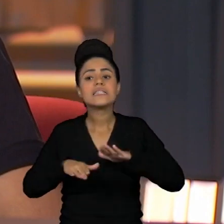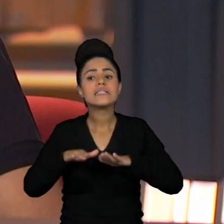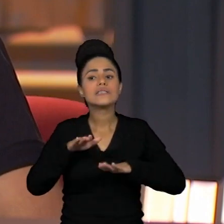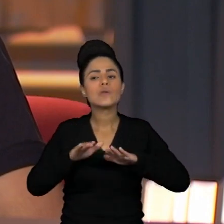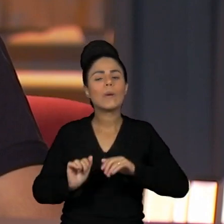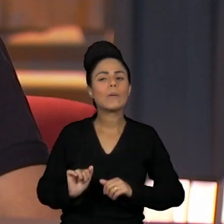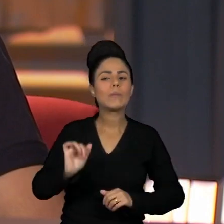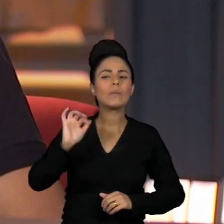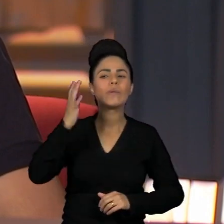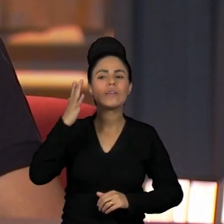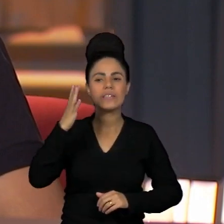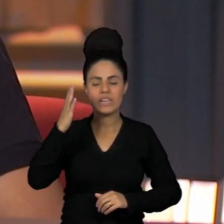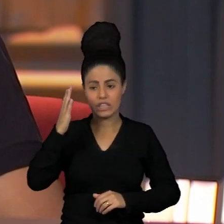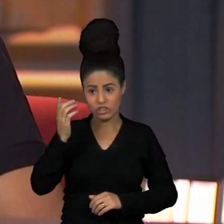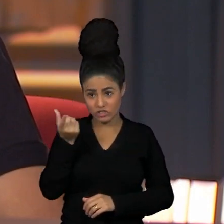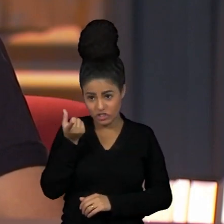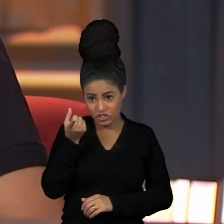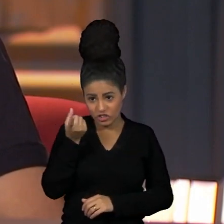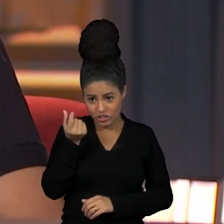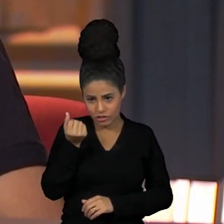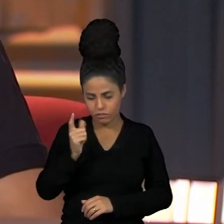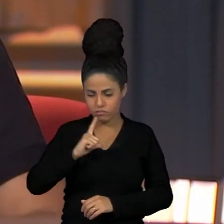até quando você tem dinheiro, é difícil,